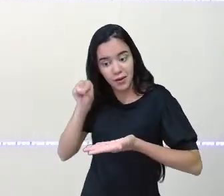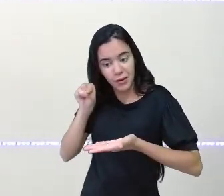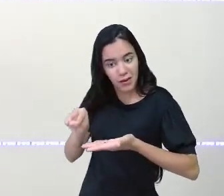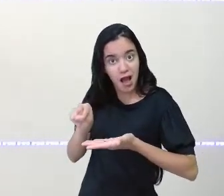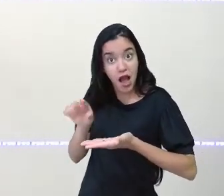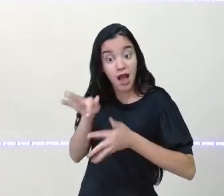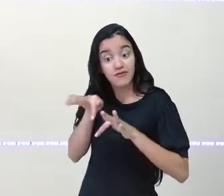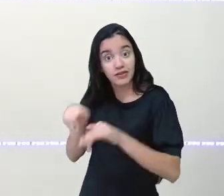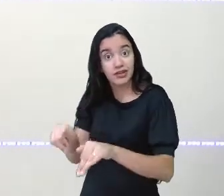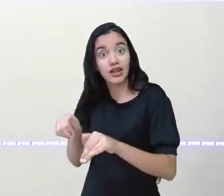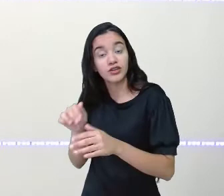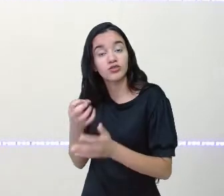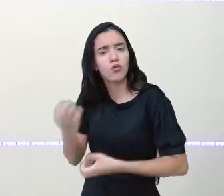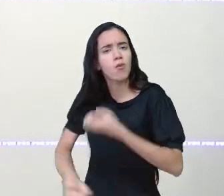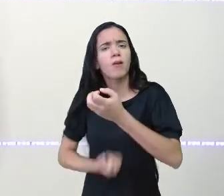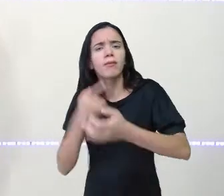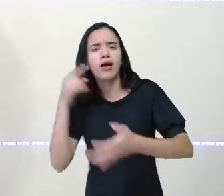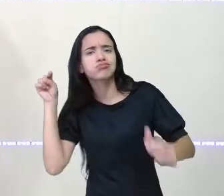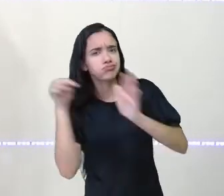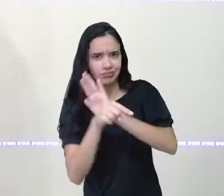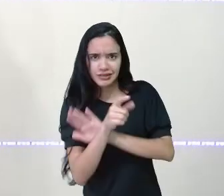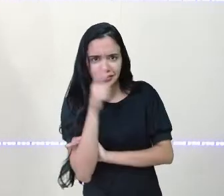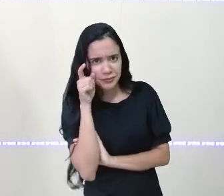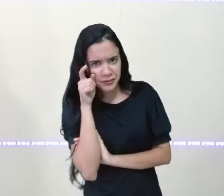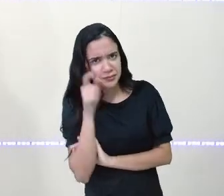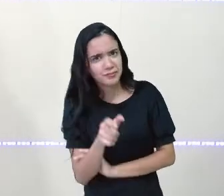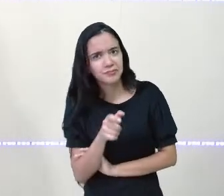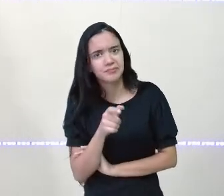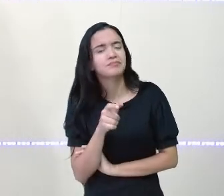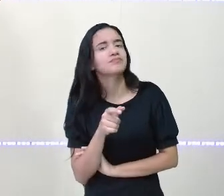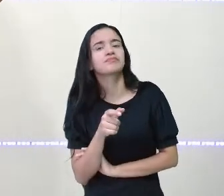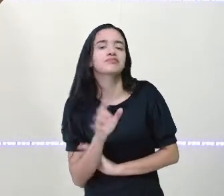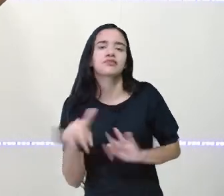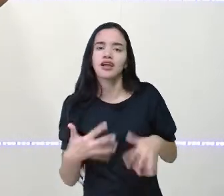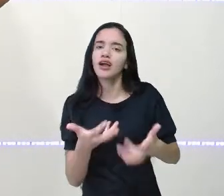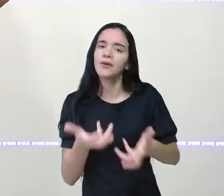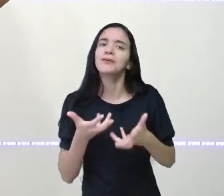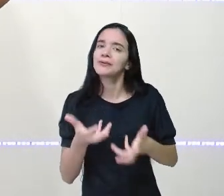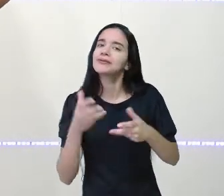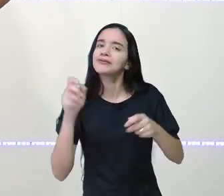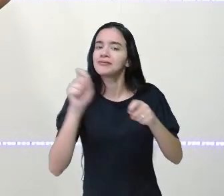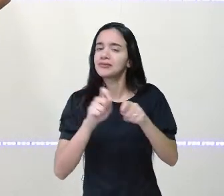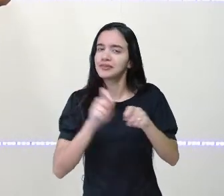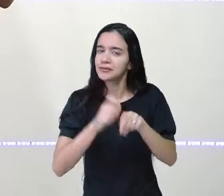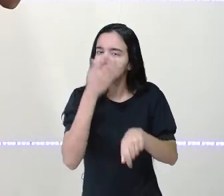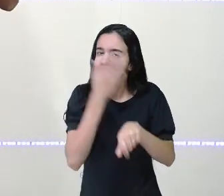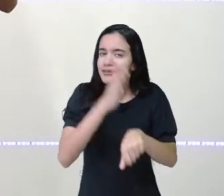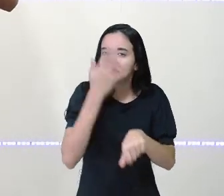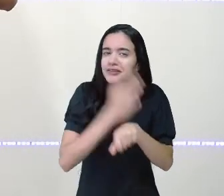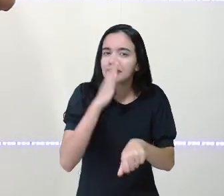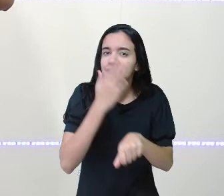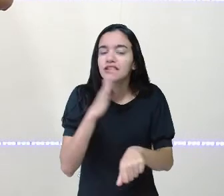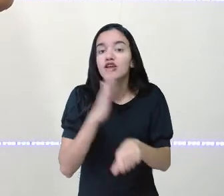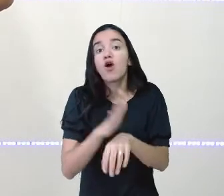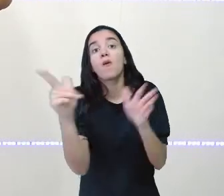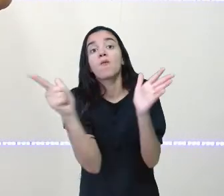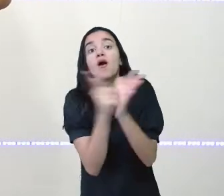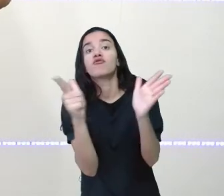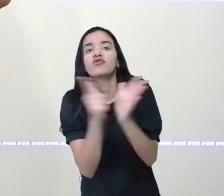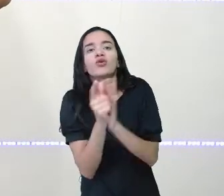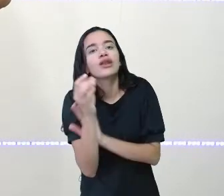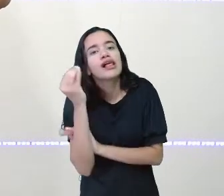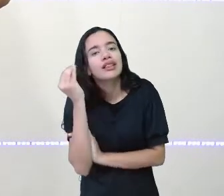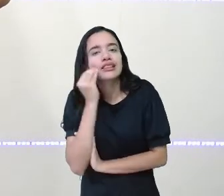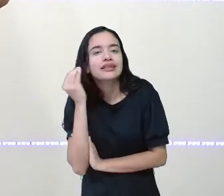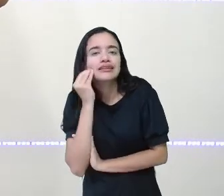o poema com uma pergunta. Não é interessante? E é isso que eu quero que vocês façam, tá? Peguem uma folha,